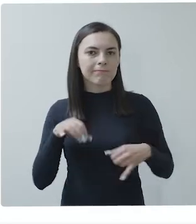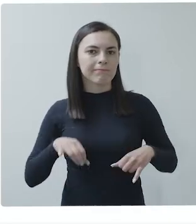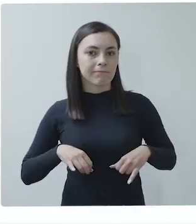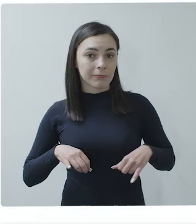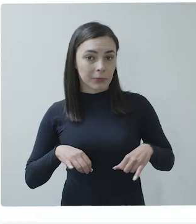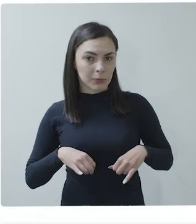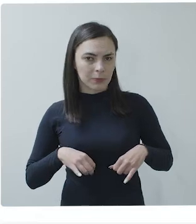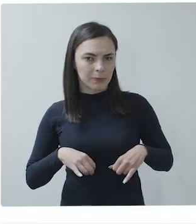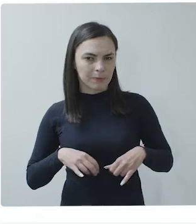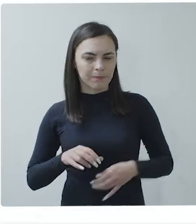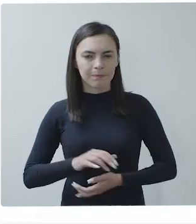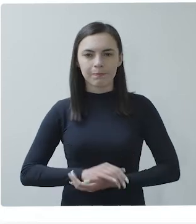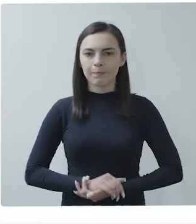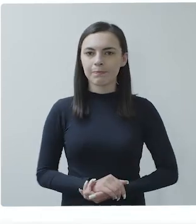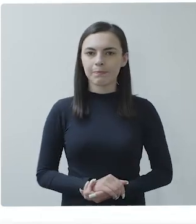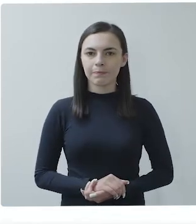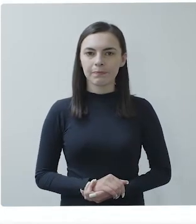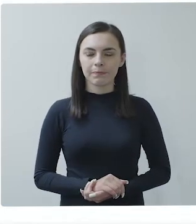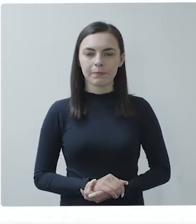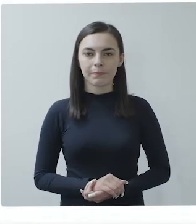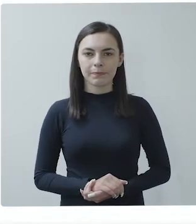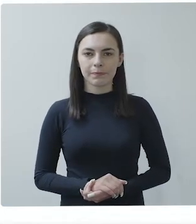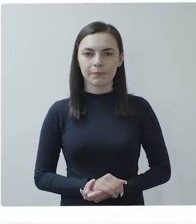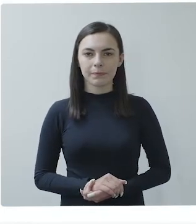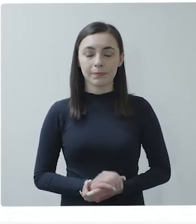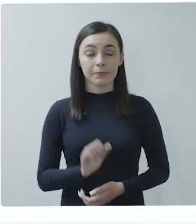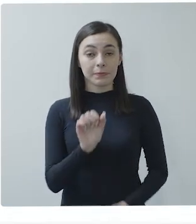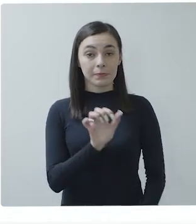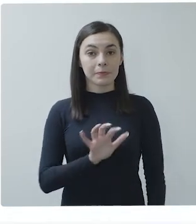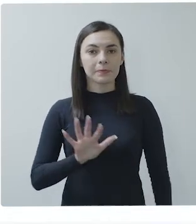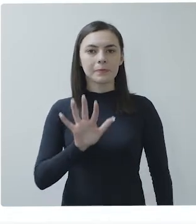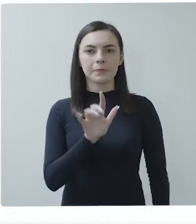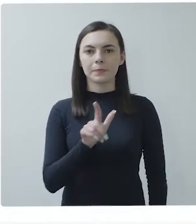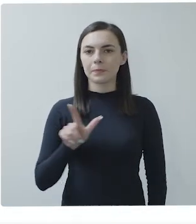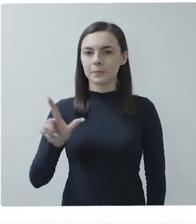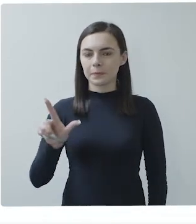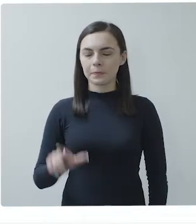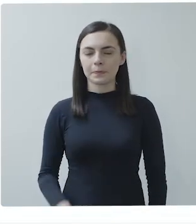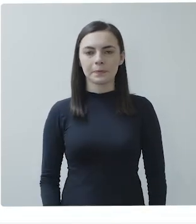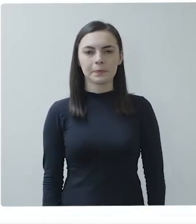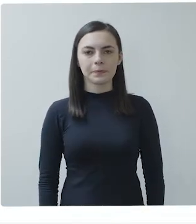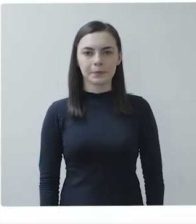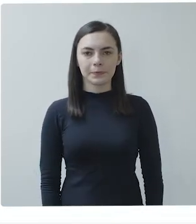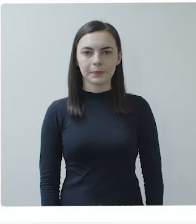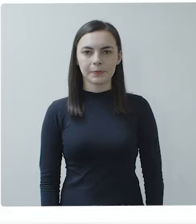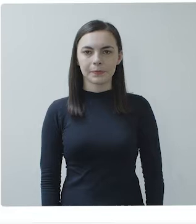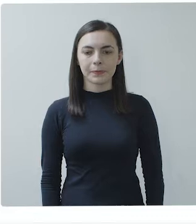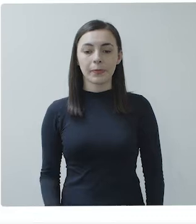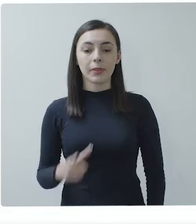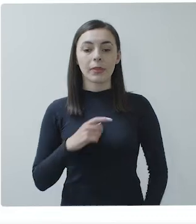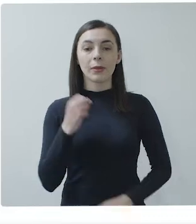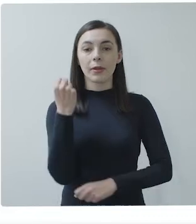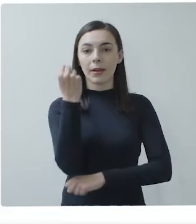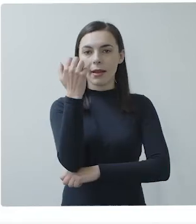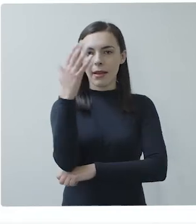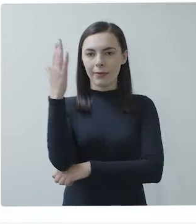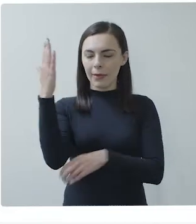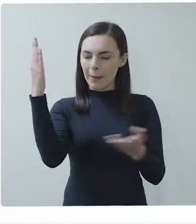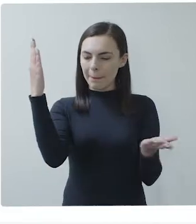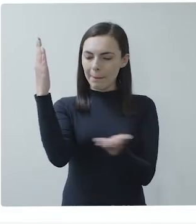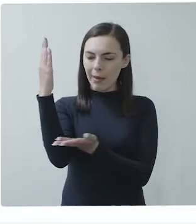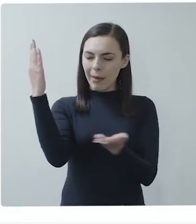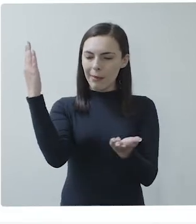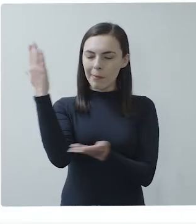planeta sofre com isso tudo? Outra imagem. Olha só, árvores